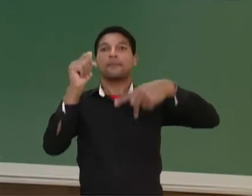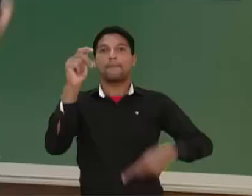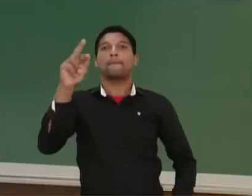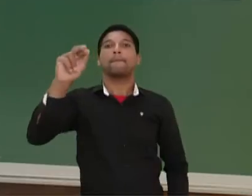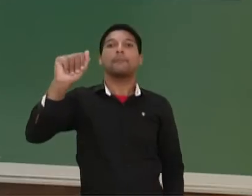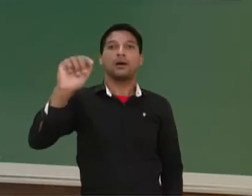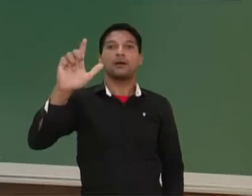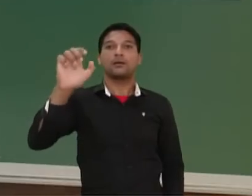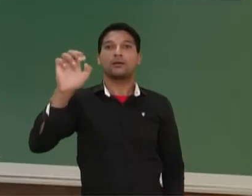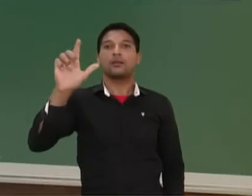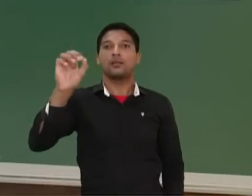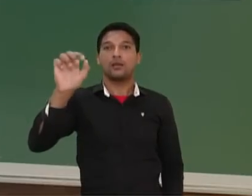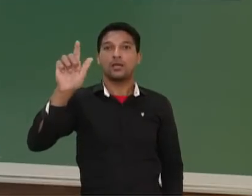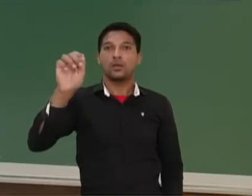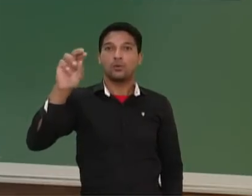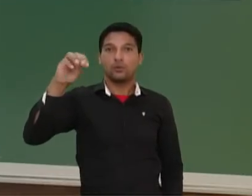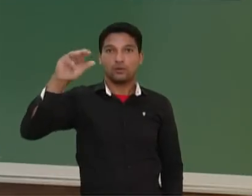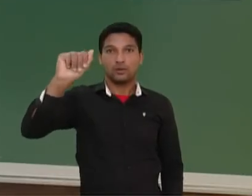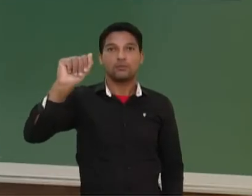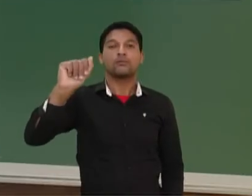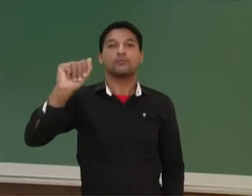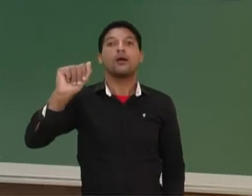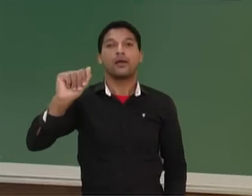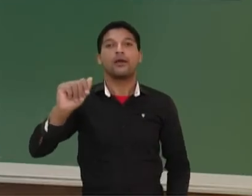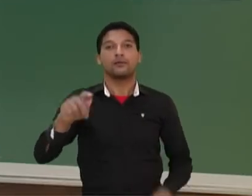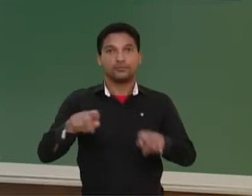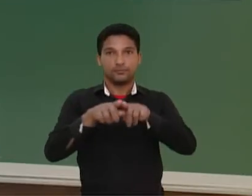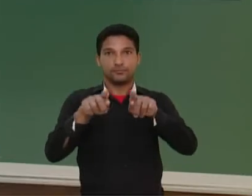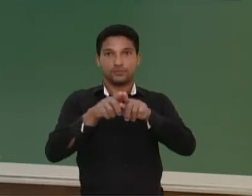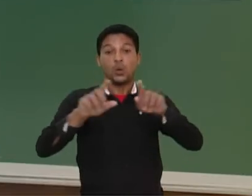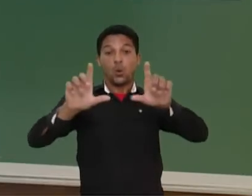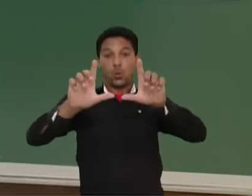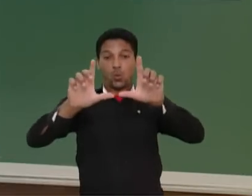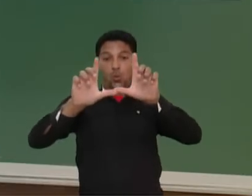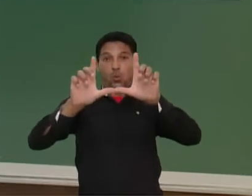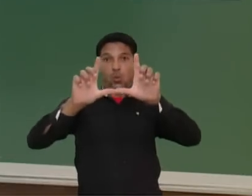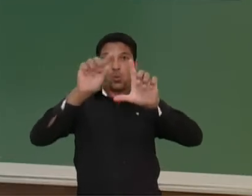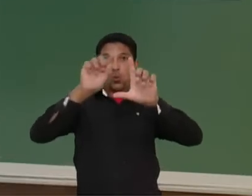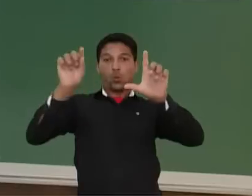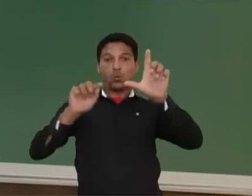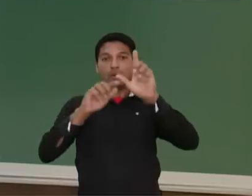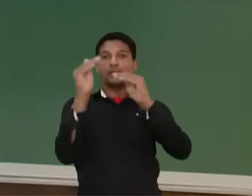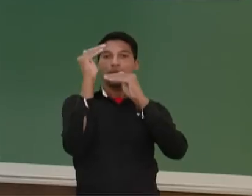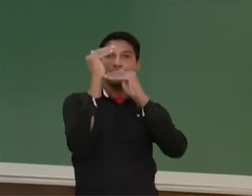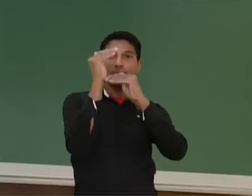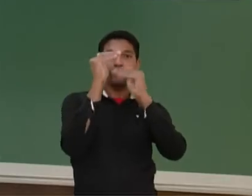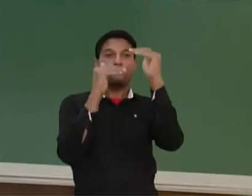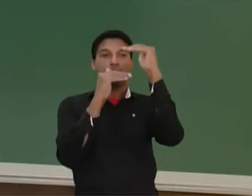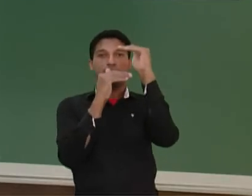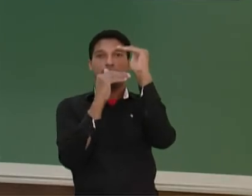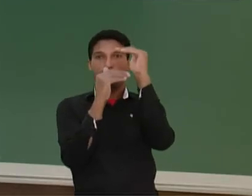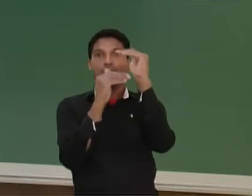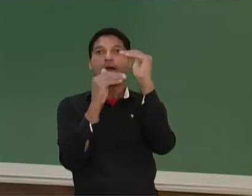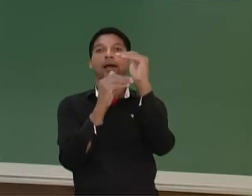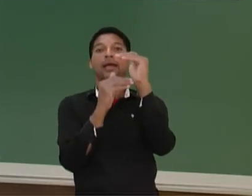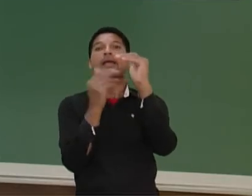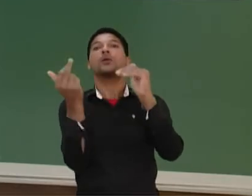ser chamado de um tipo especial de retângulo, onde os 4 ângulos são iguais, mas os 4 lados também são, tá bom? Vamos